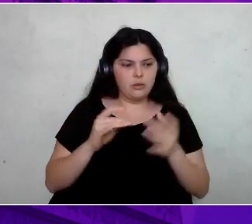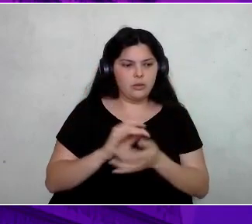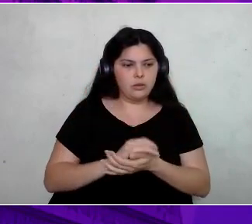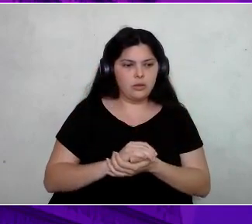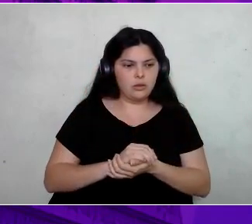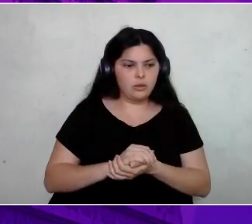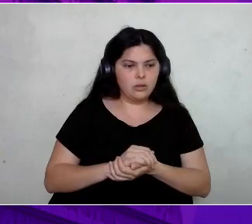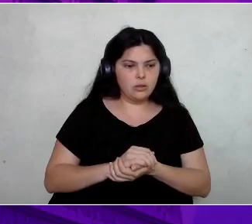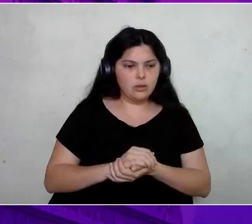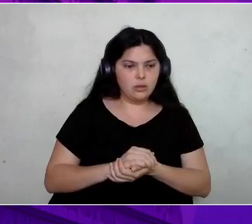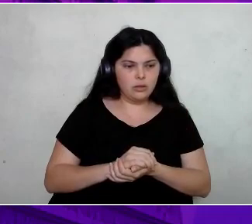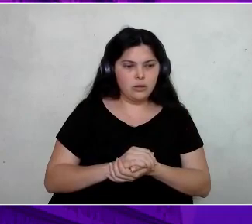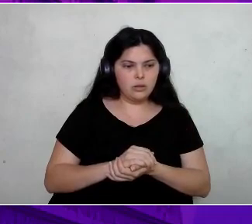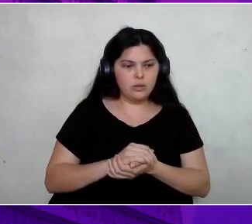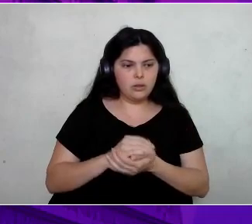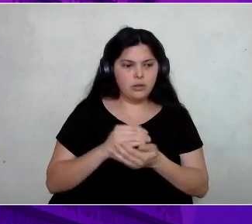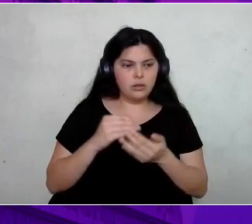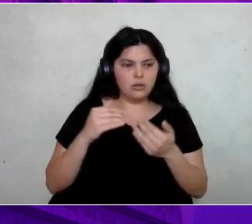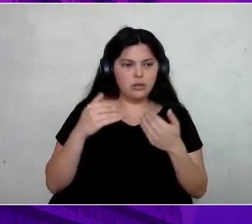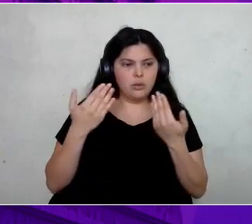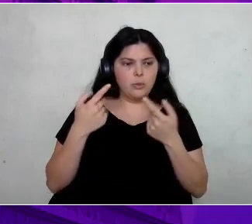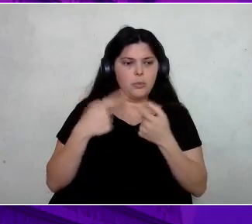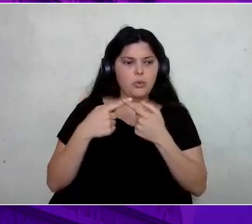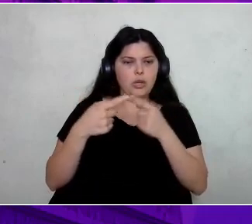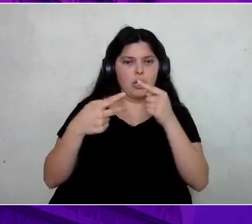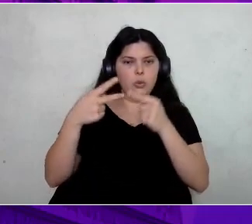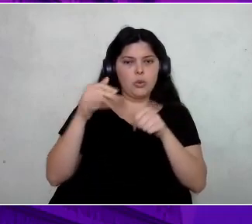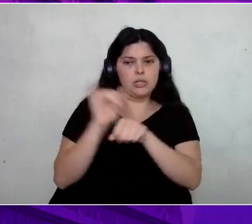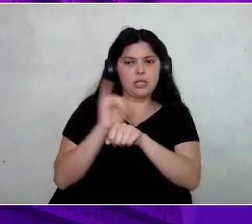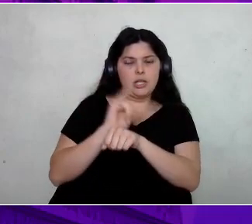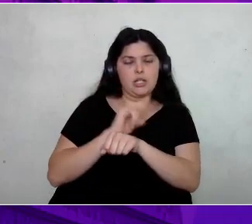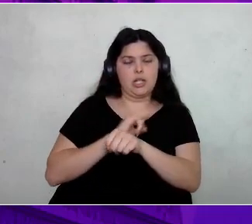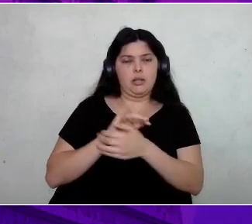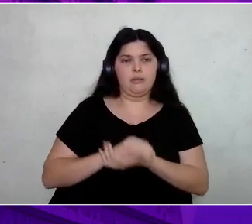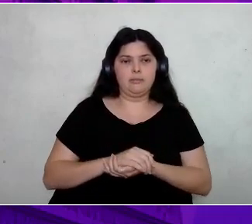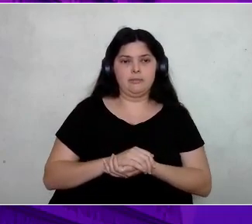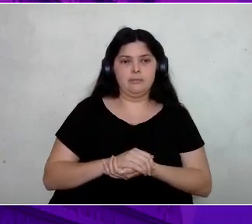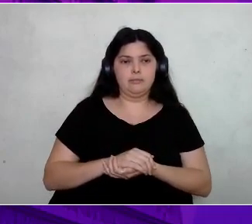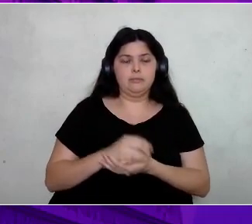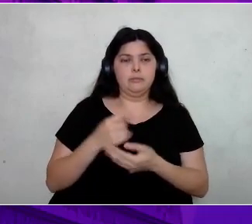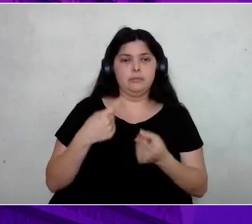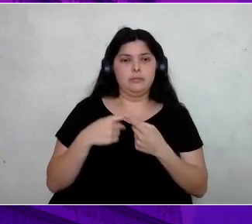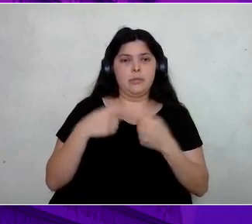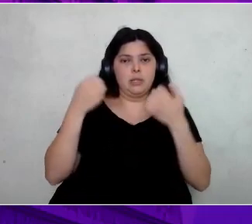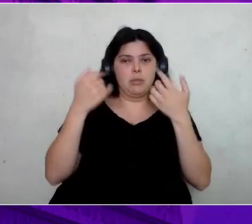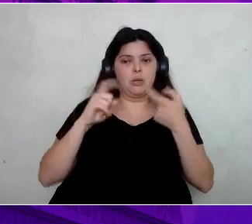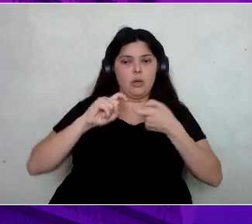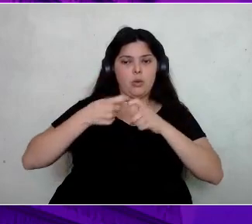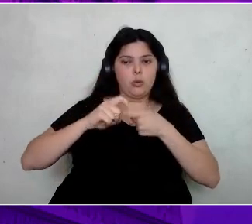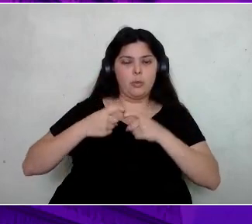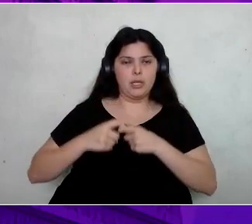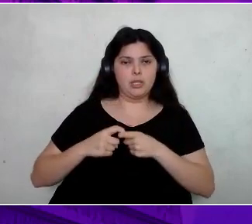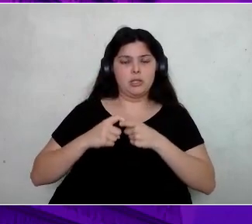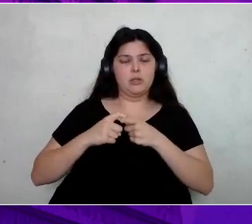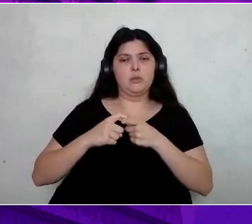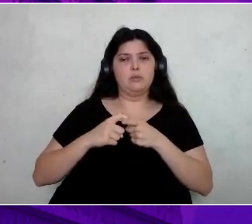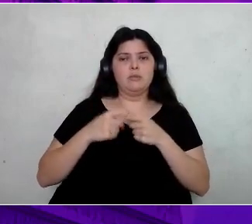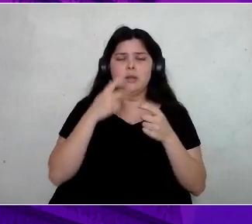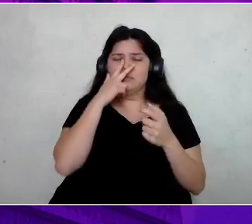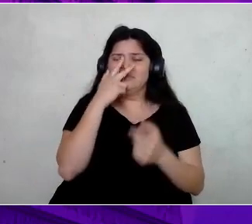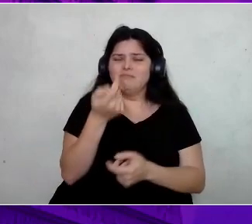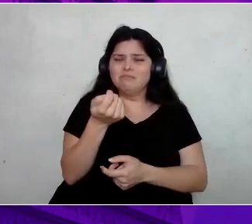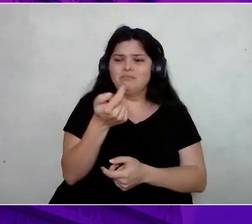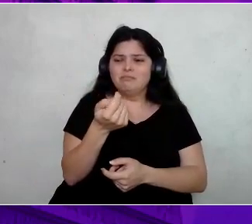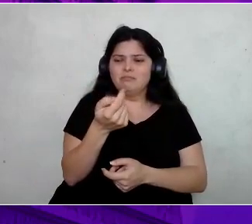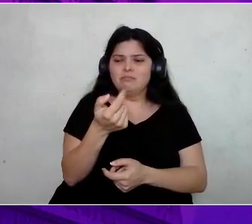Por que eu tenho duas estratégias? Porque, falando da automação, até são muito parecidas. Mas, falando